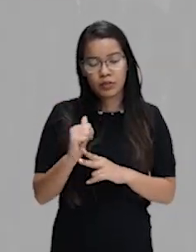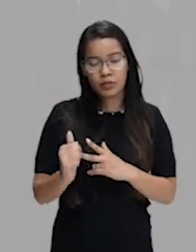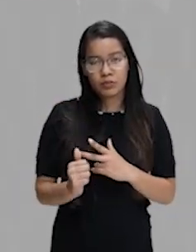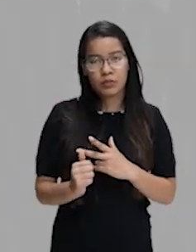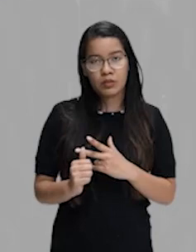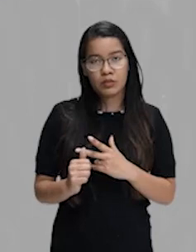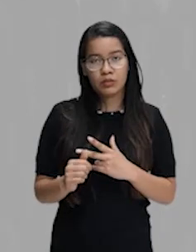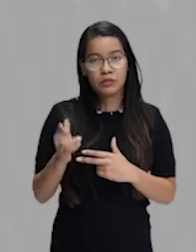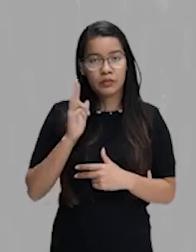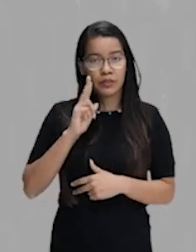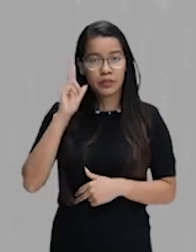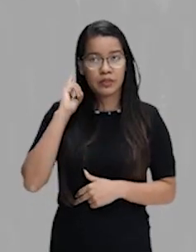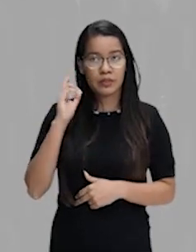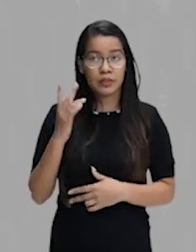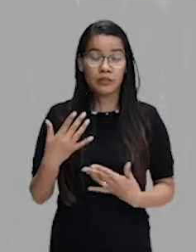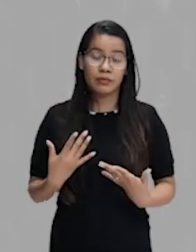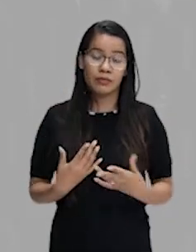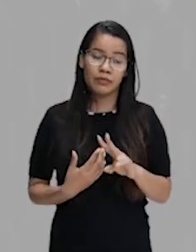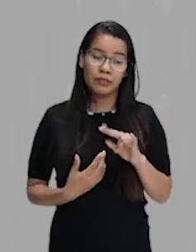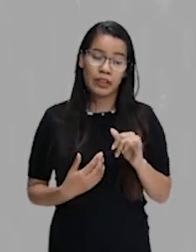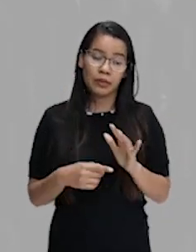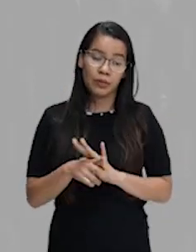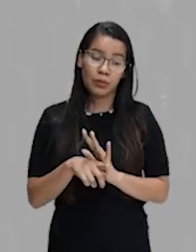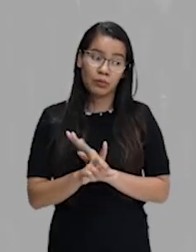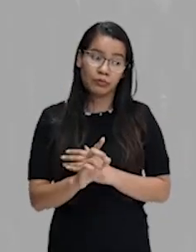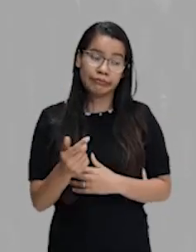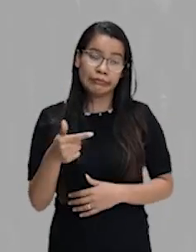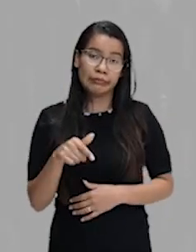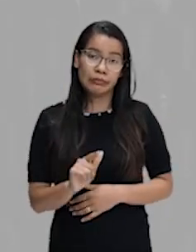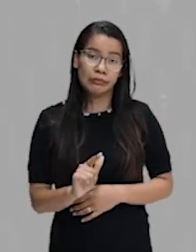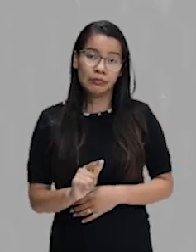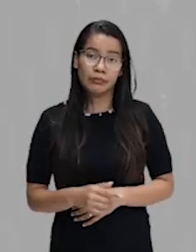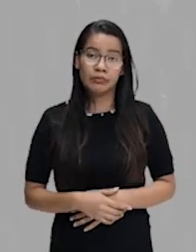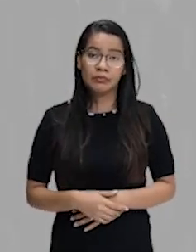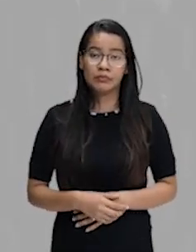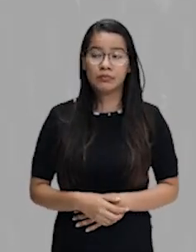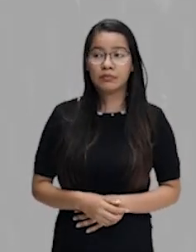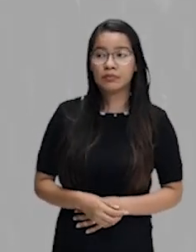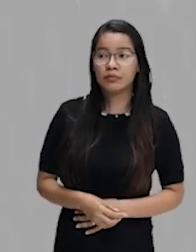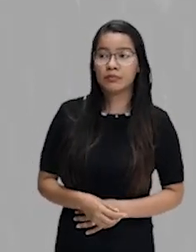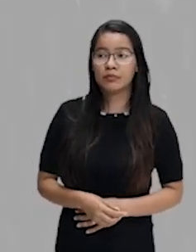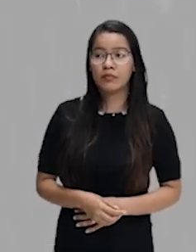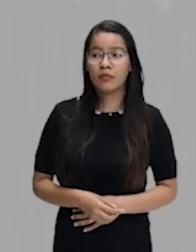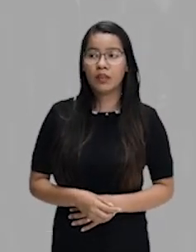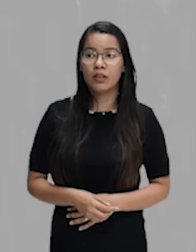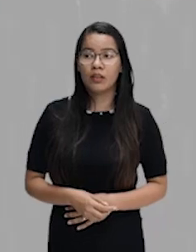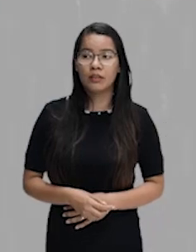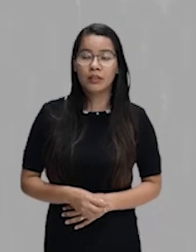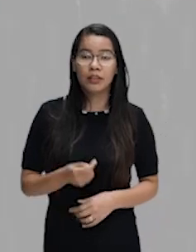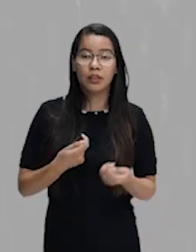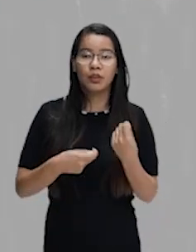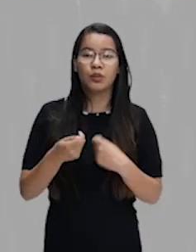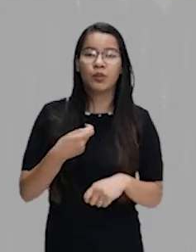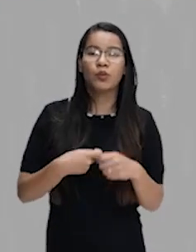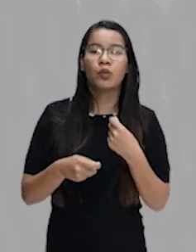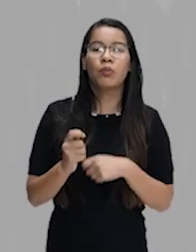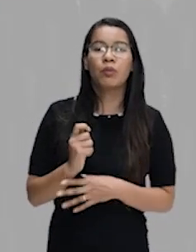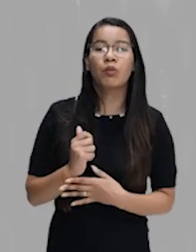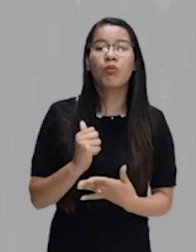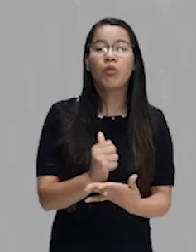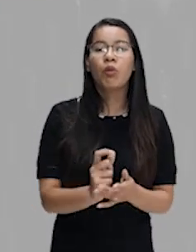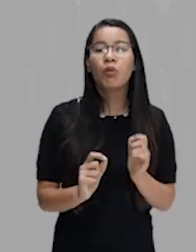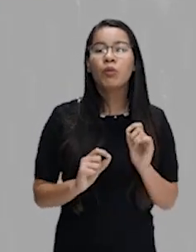E aí, quem sabe, não vai ser de novo, não vai ter alguma coisa parecida esse ano. Economia colaborativa, o que quer dizer